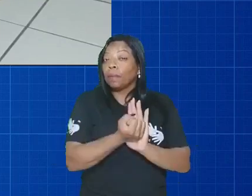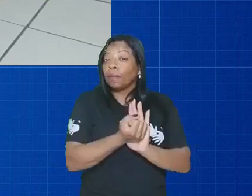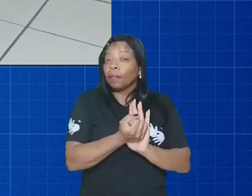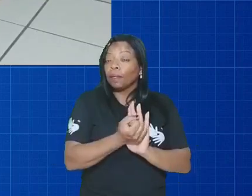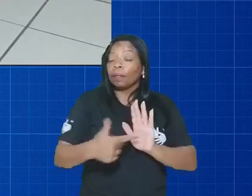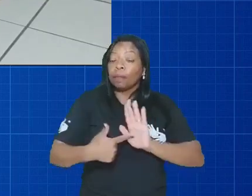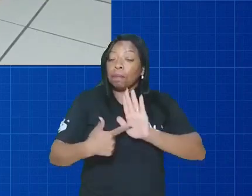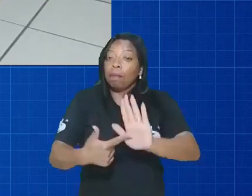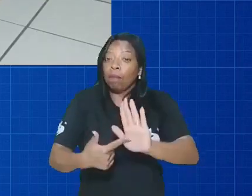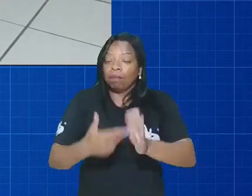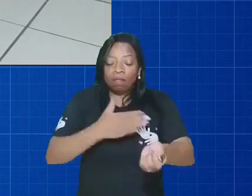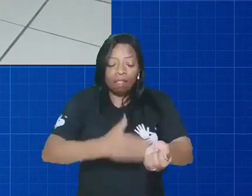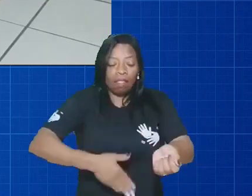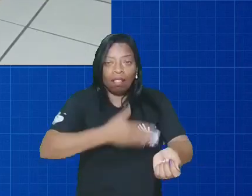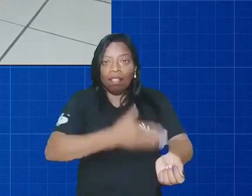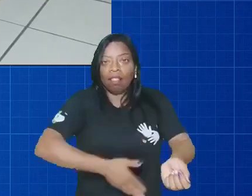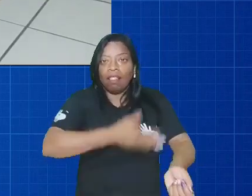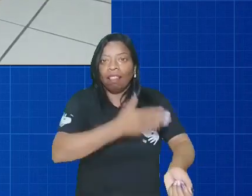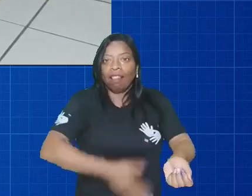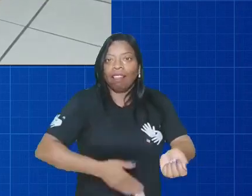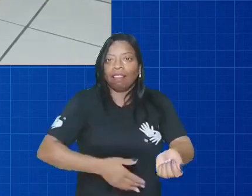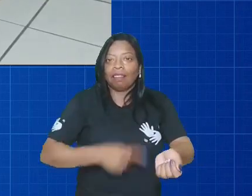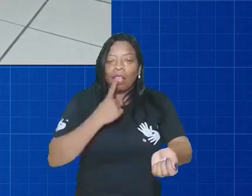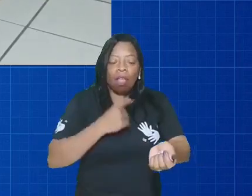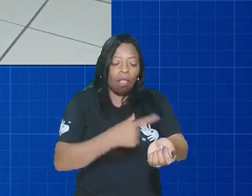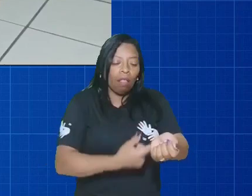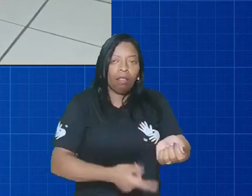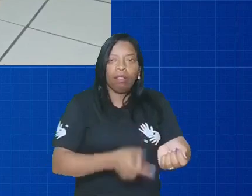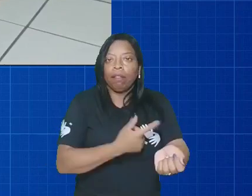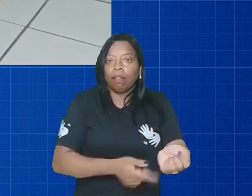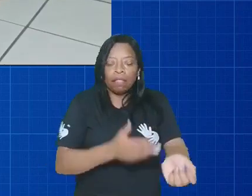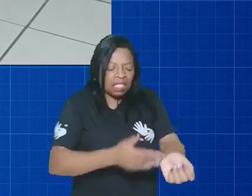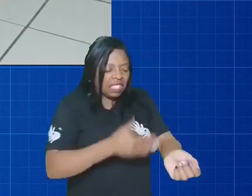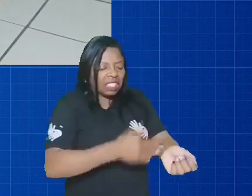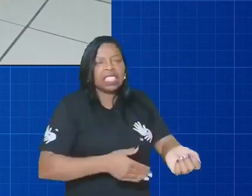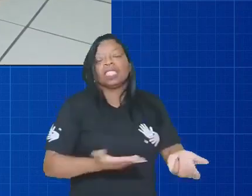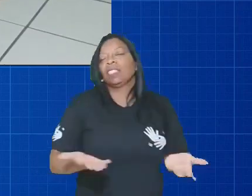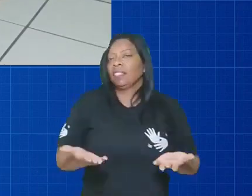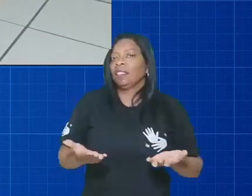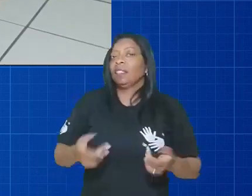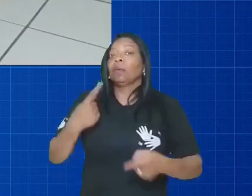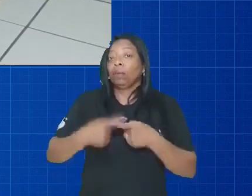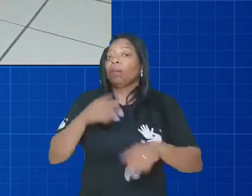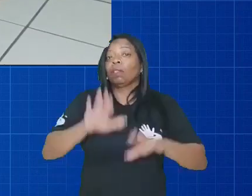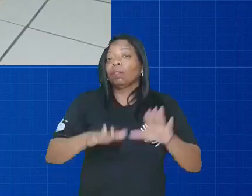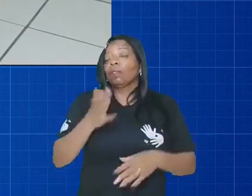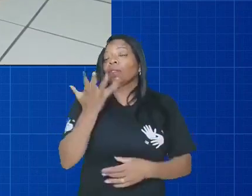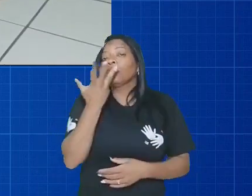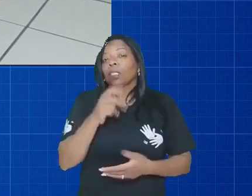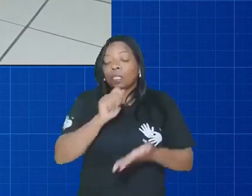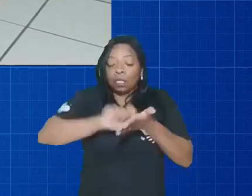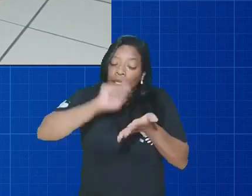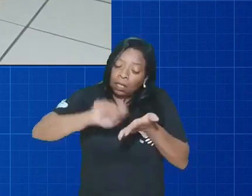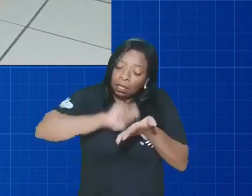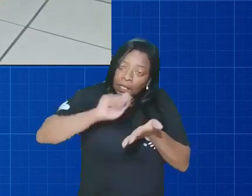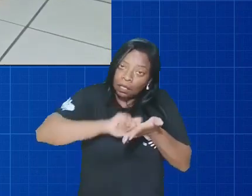desses casos, tá? Então, aquela criança que está mais retraidinha, né? Então, tem criança muitas vezes que escreve,